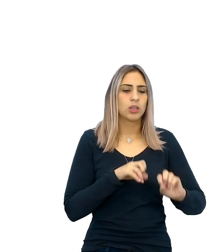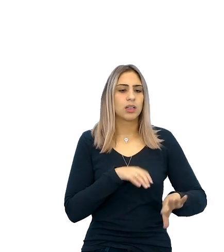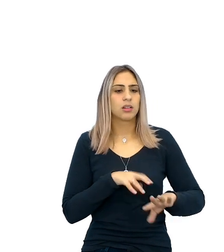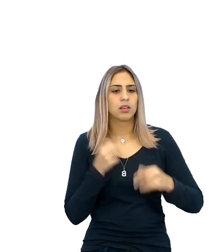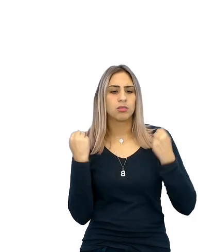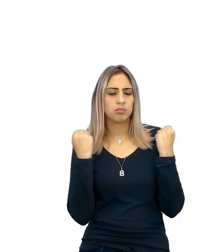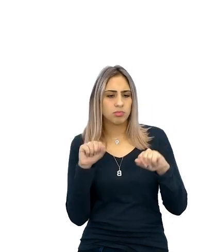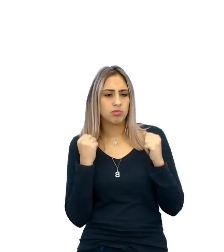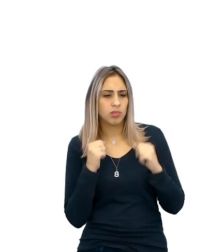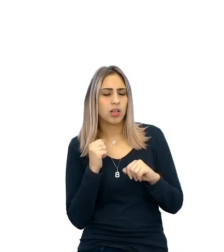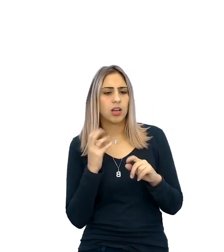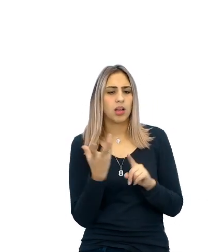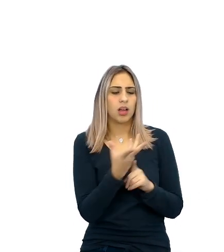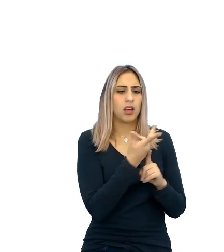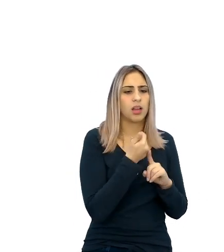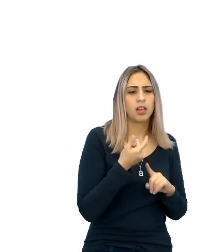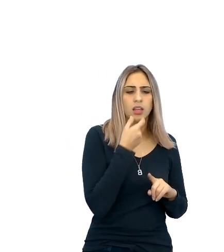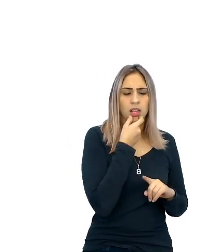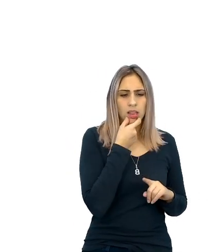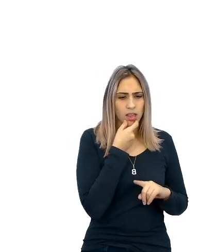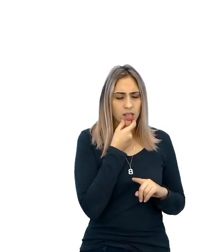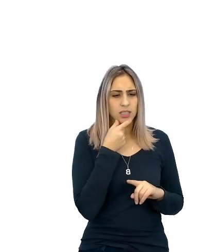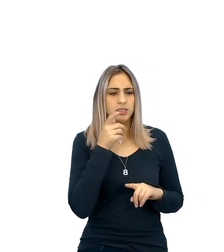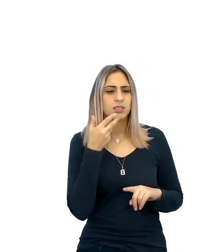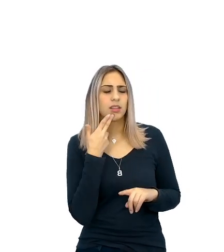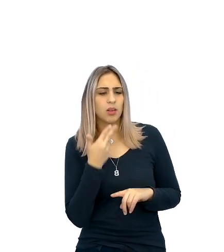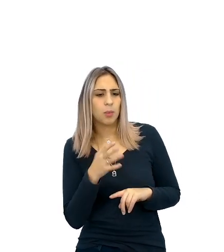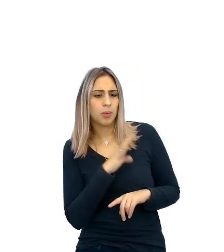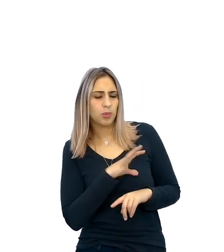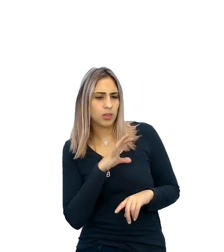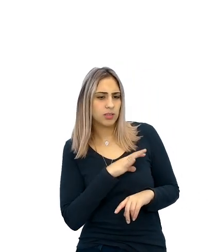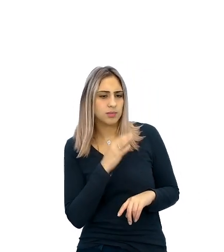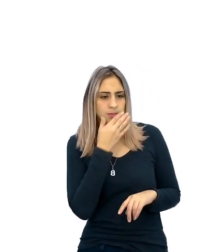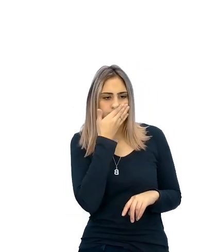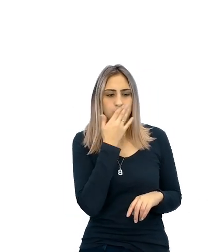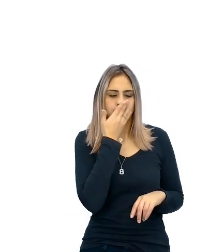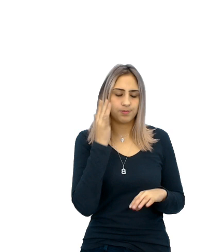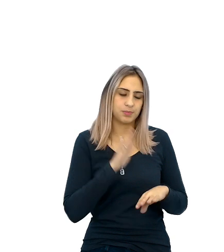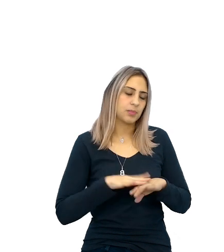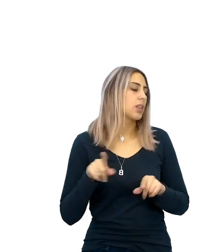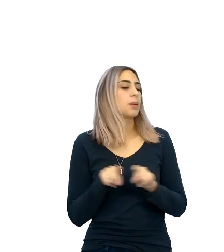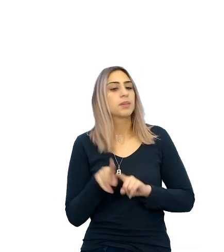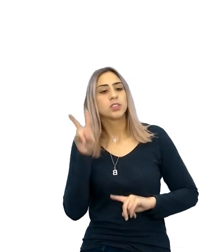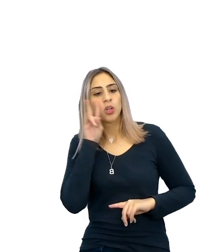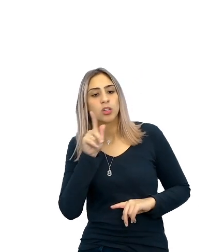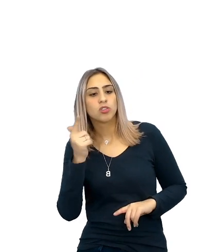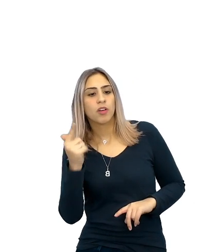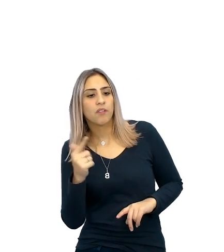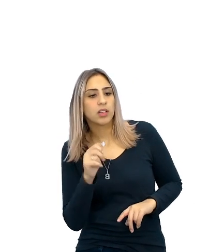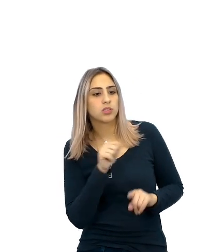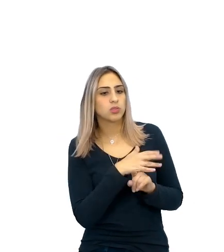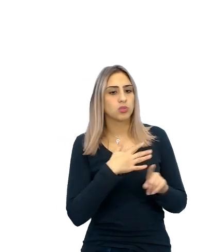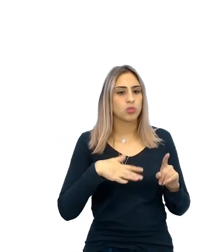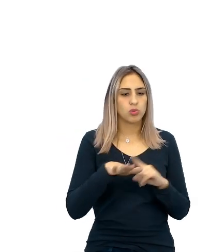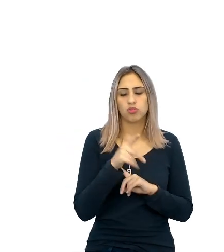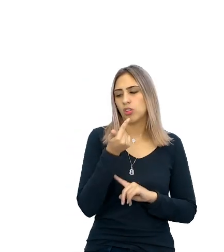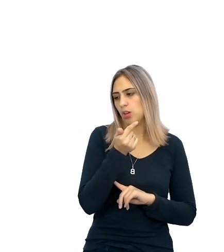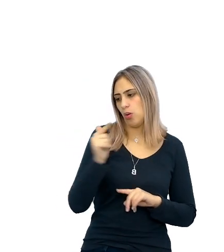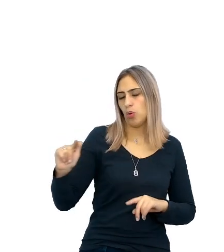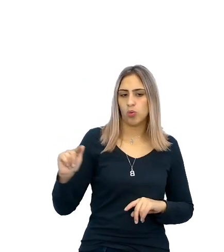física, arte, língua inglesa e a língua portuguesa, né, mas também história, geografia, sociologia,